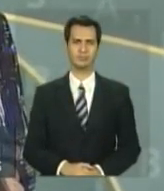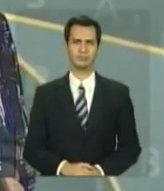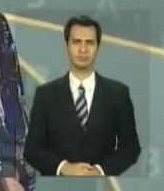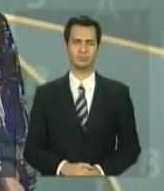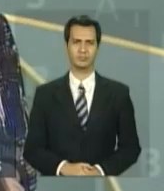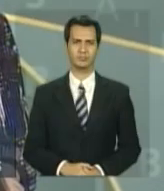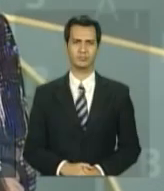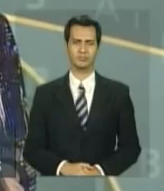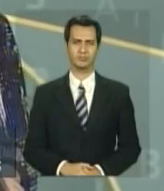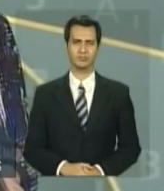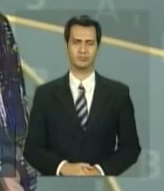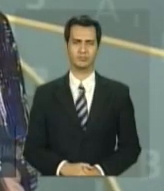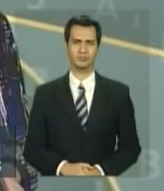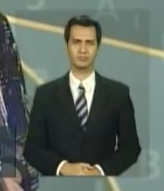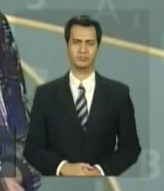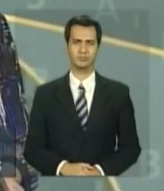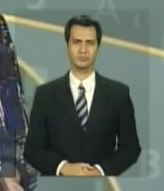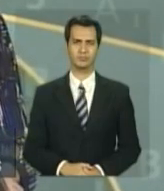Para que as mulheres,